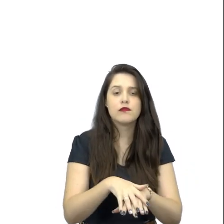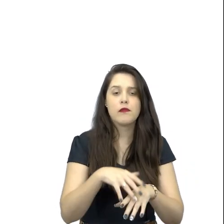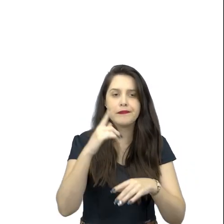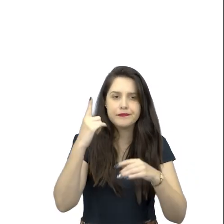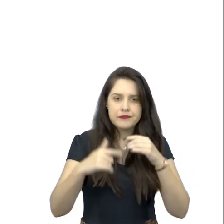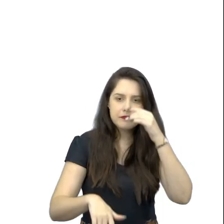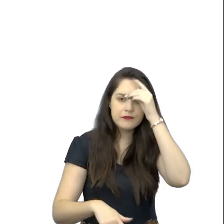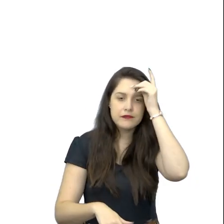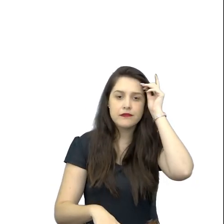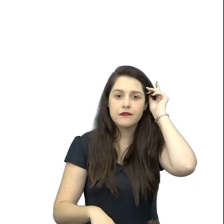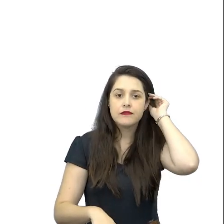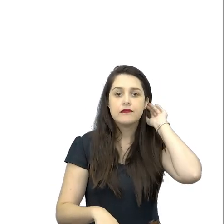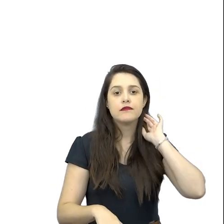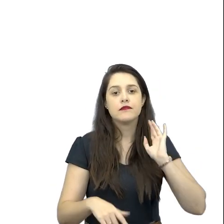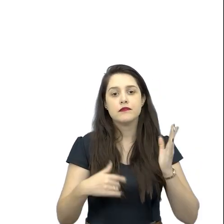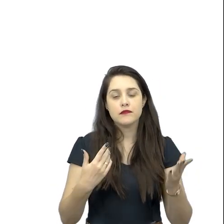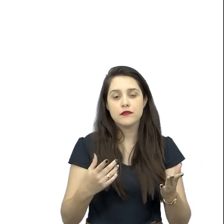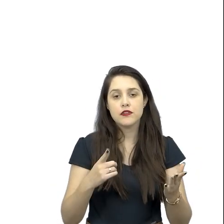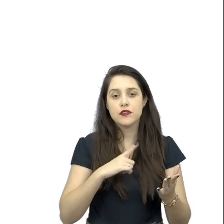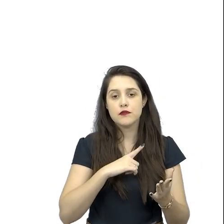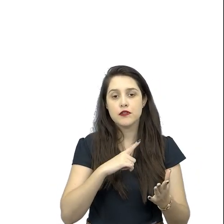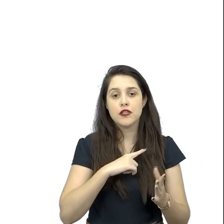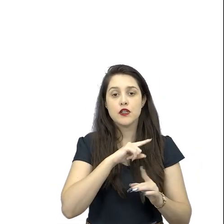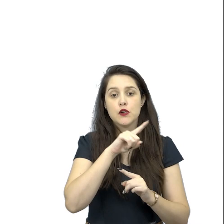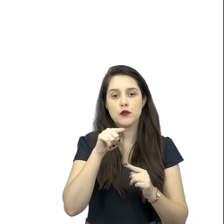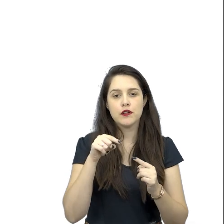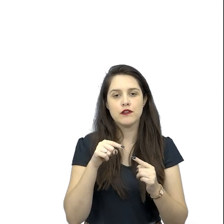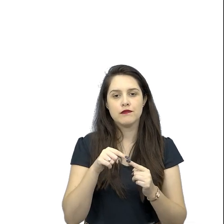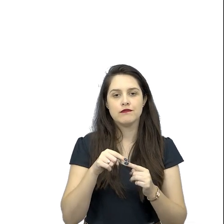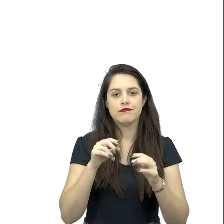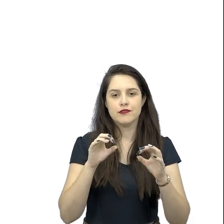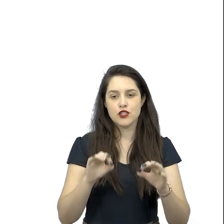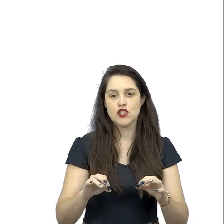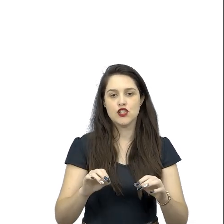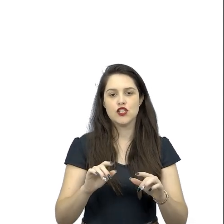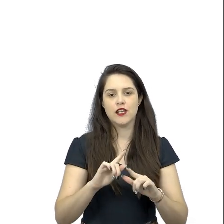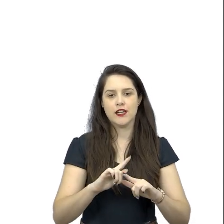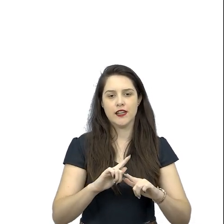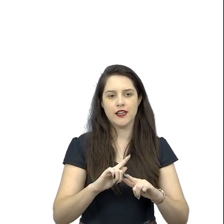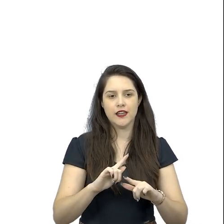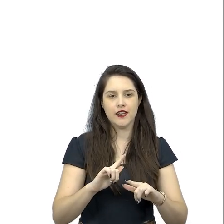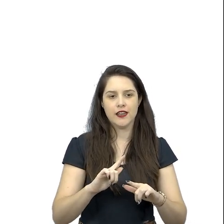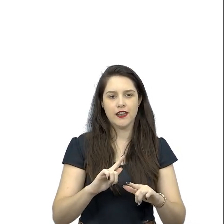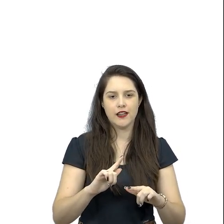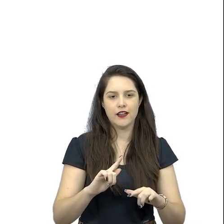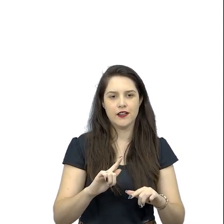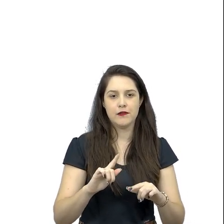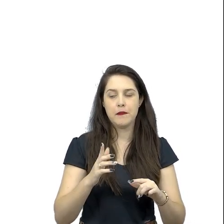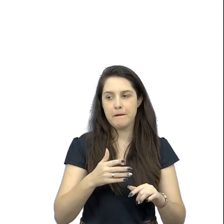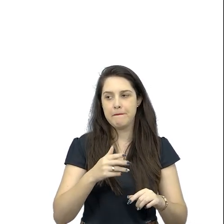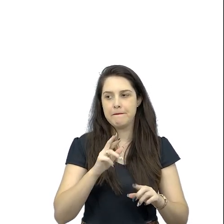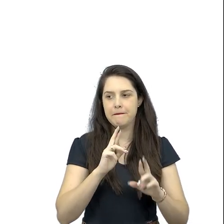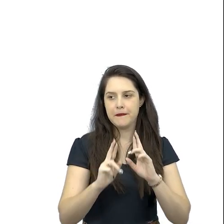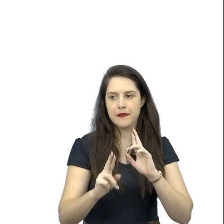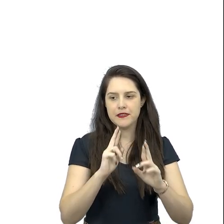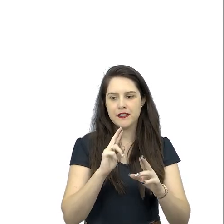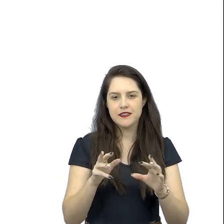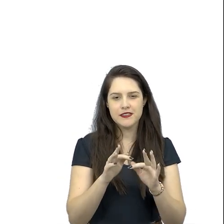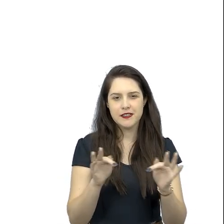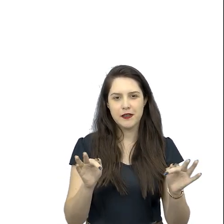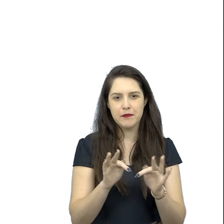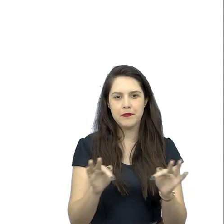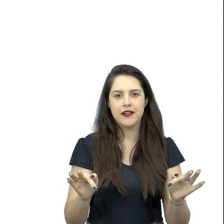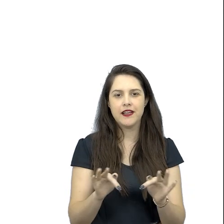não é dar uma resposta concisa, objetiva e genérica, né? Melhor se ela fosse geral,